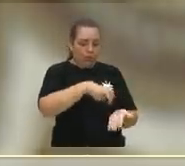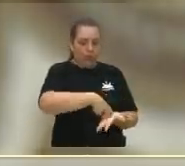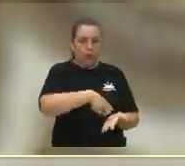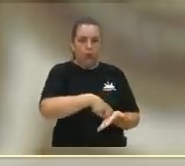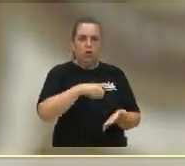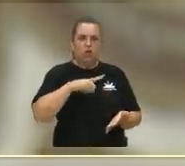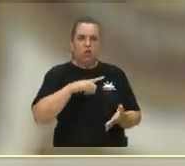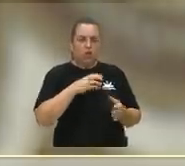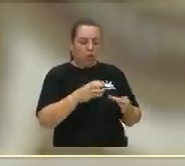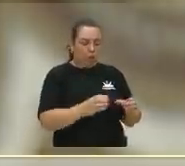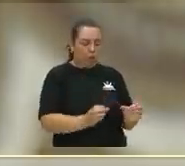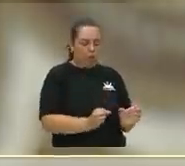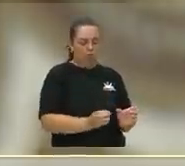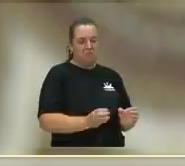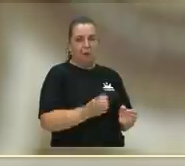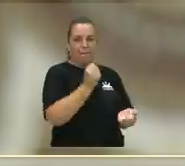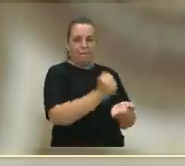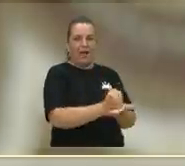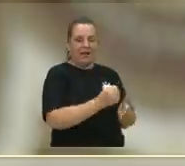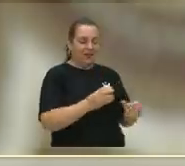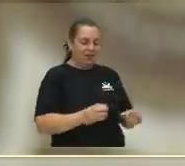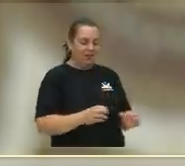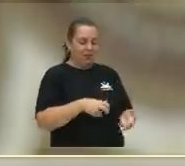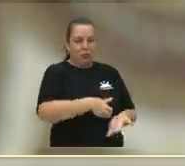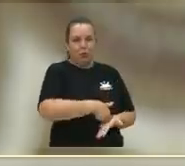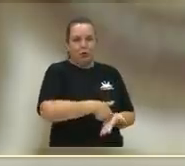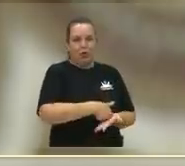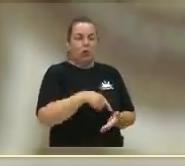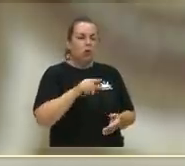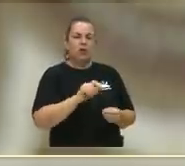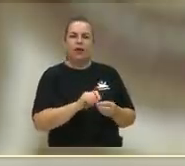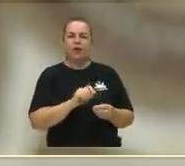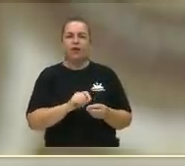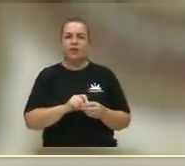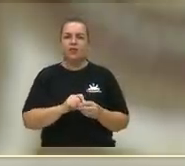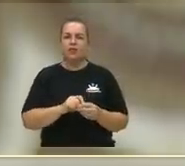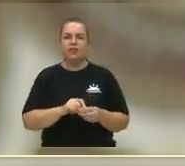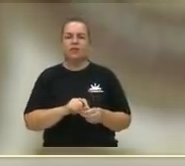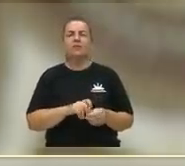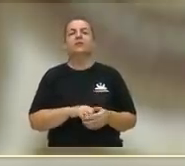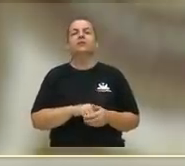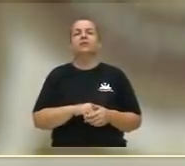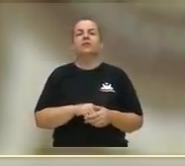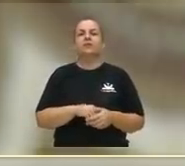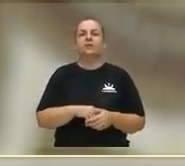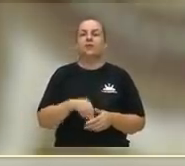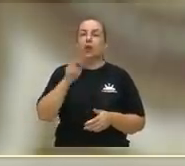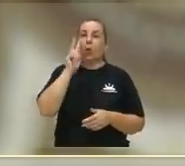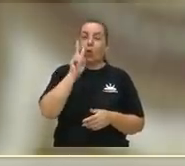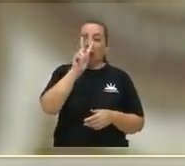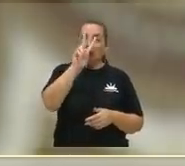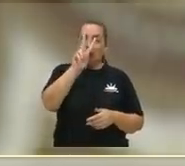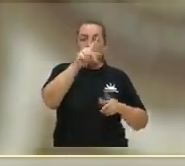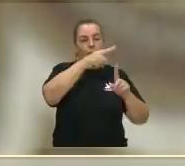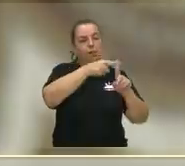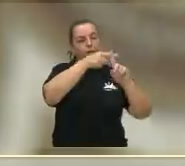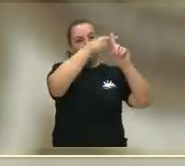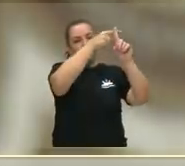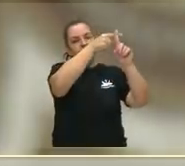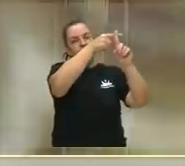onde ficava o joelho e o que ele fazia eu olhava para o crucifixo